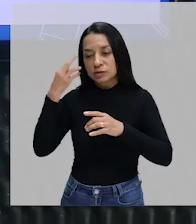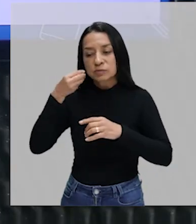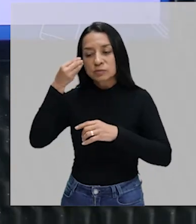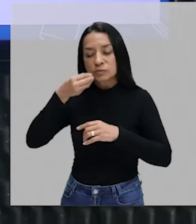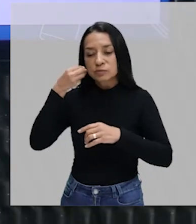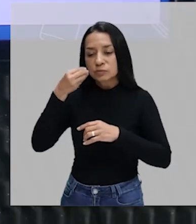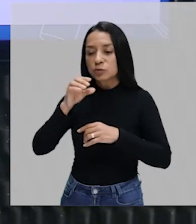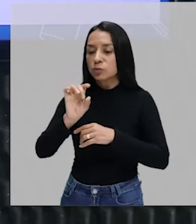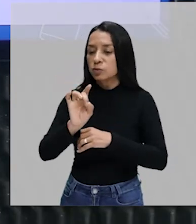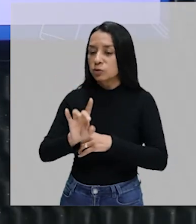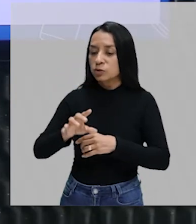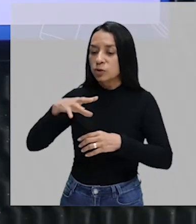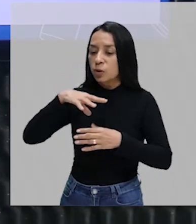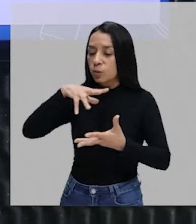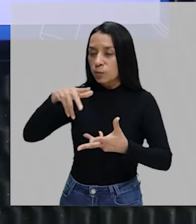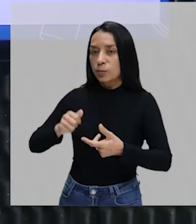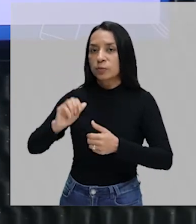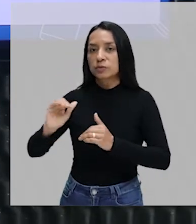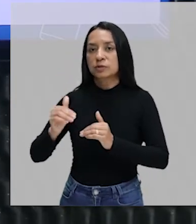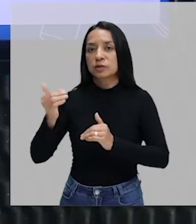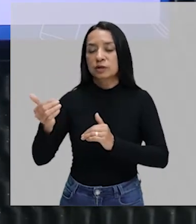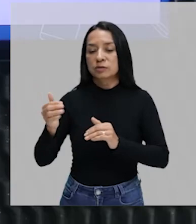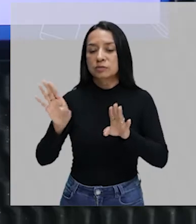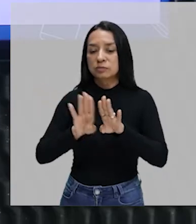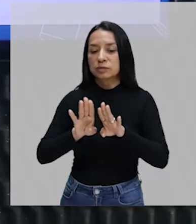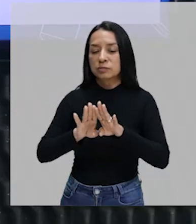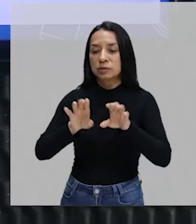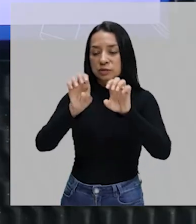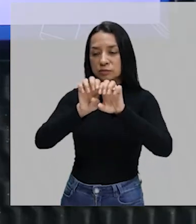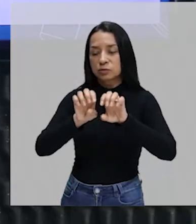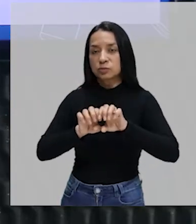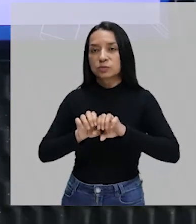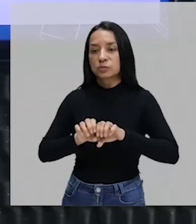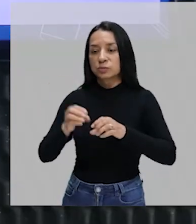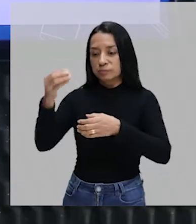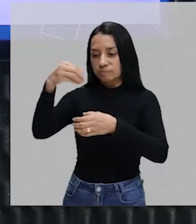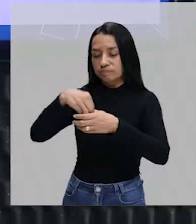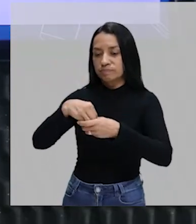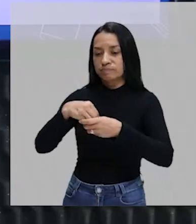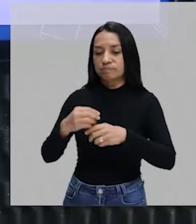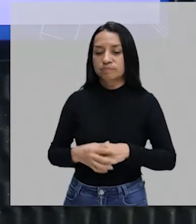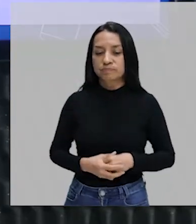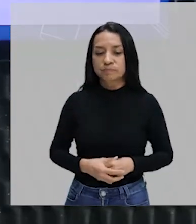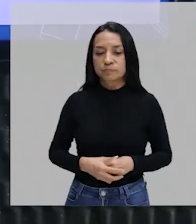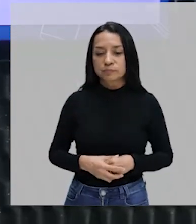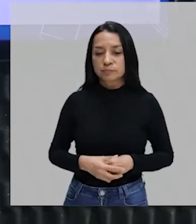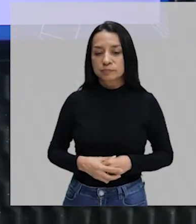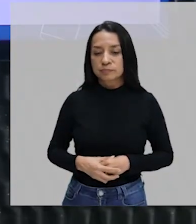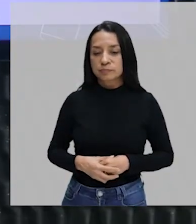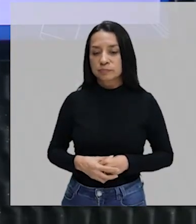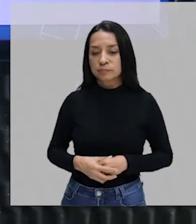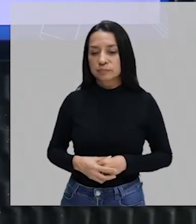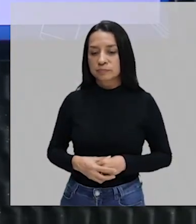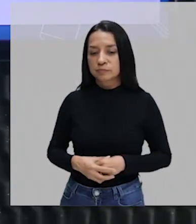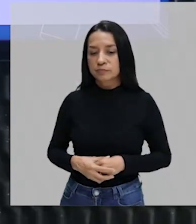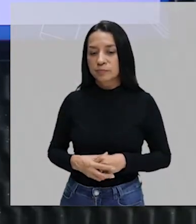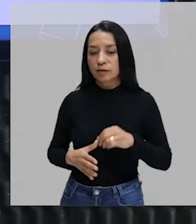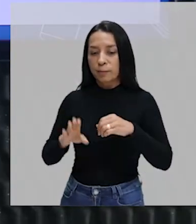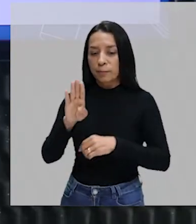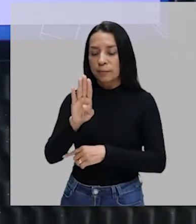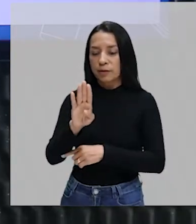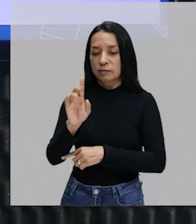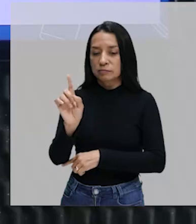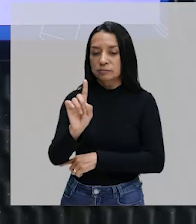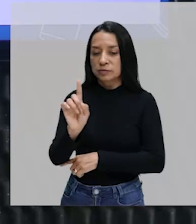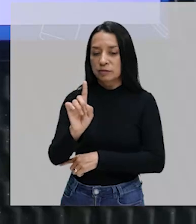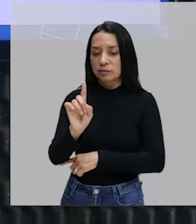Ele não é só do mundo externo, ele também tem a estrutura interna. O inatismo, não, ele